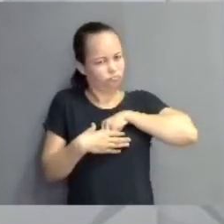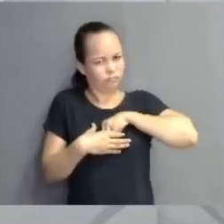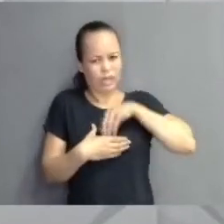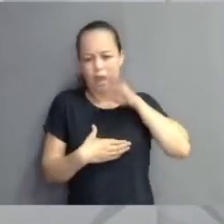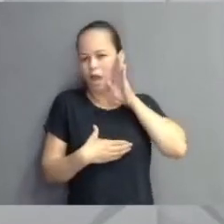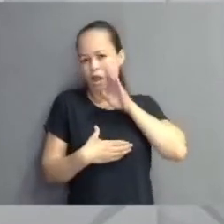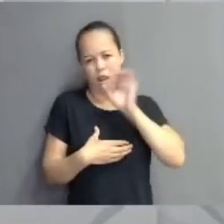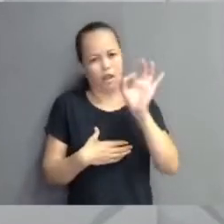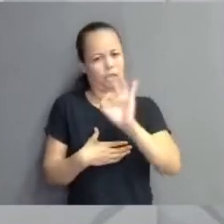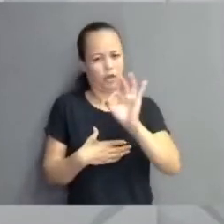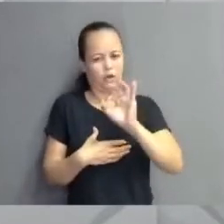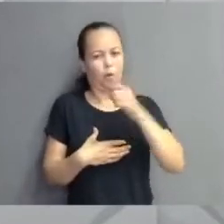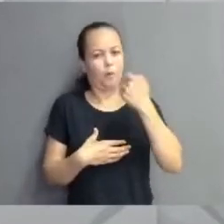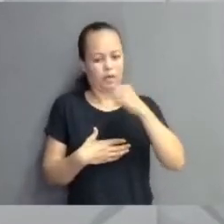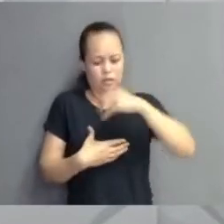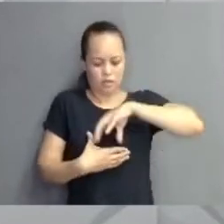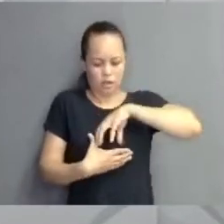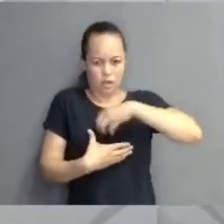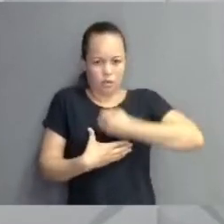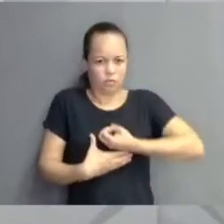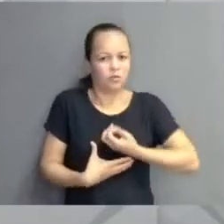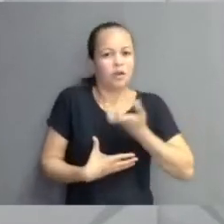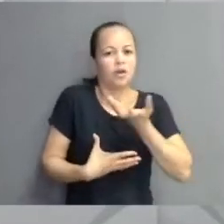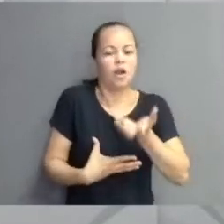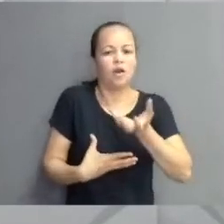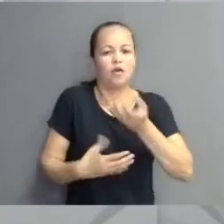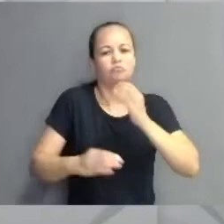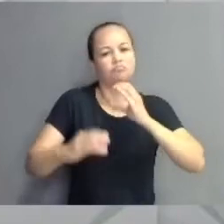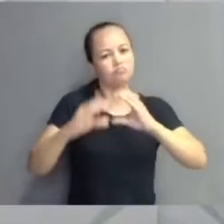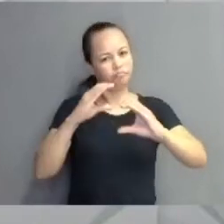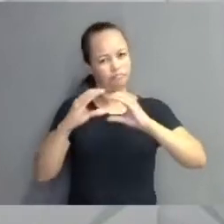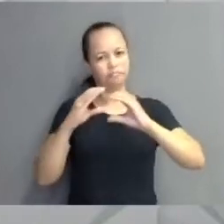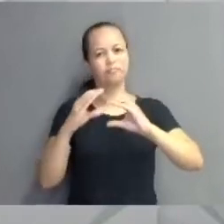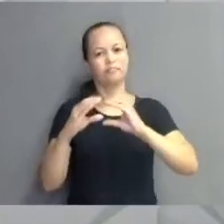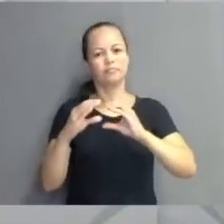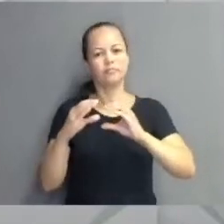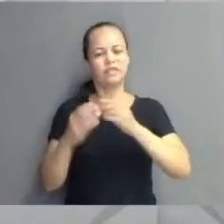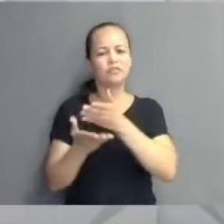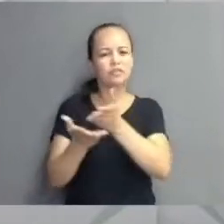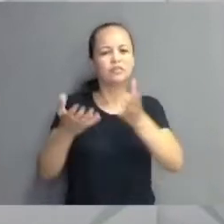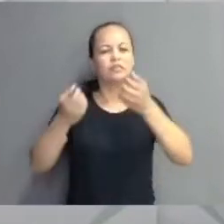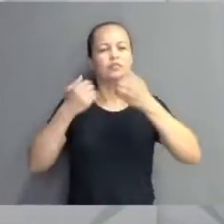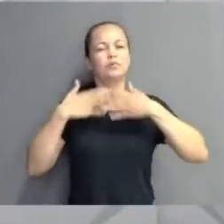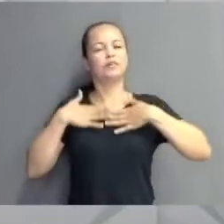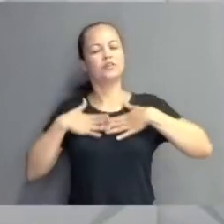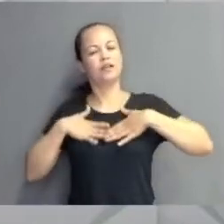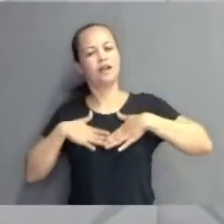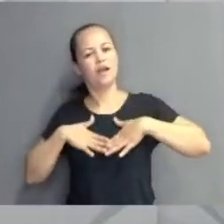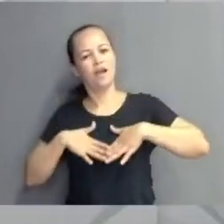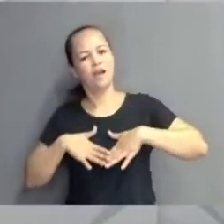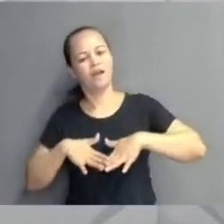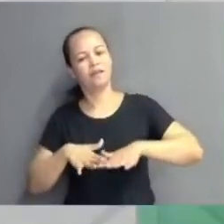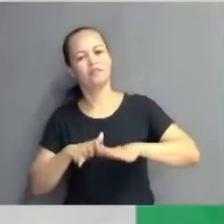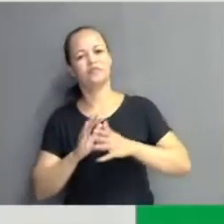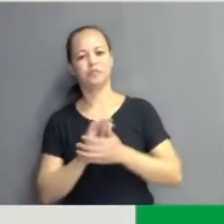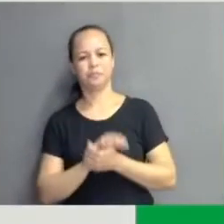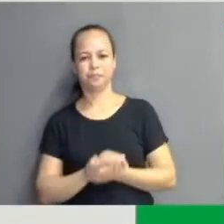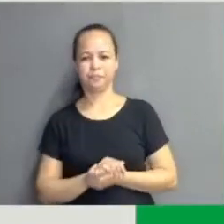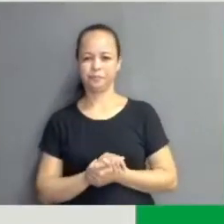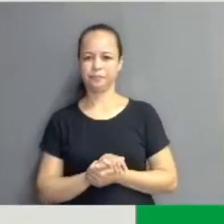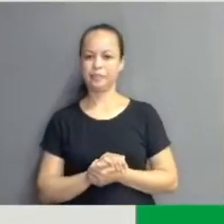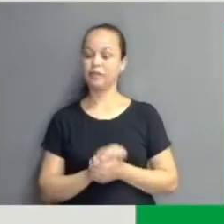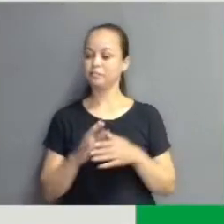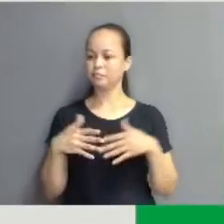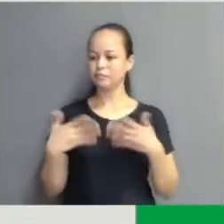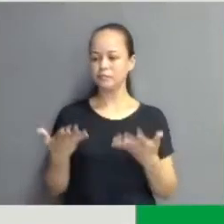é legal você precisa se comunicar e você vai se sentir mais leve Ok então vamos lá